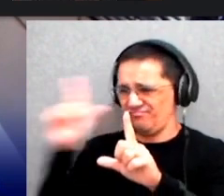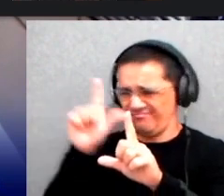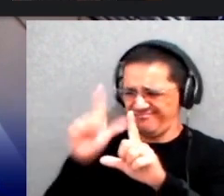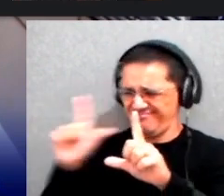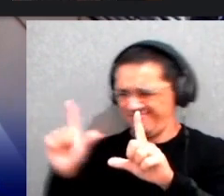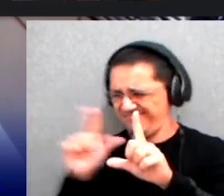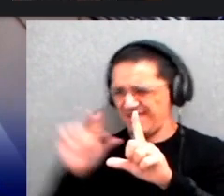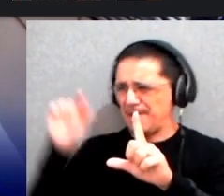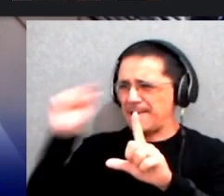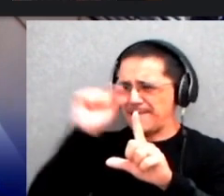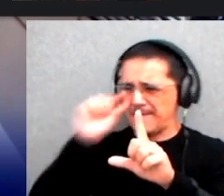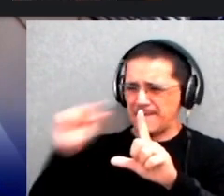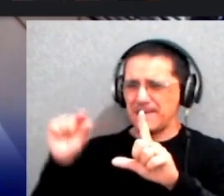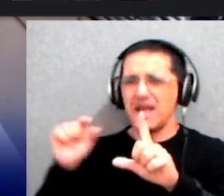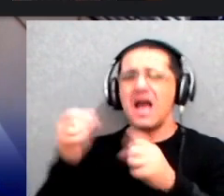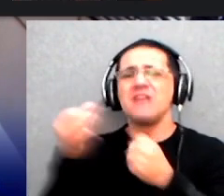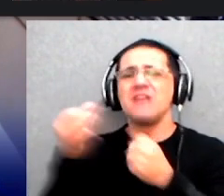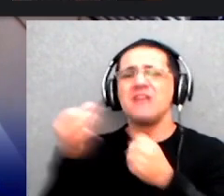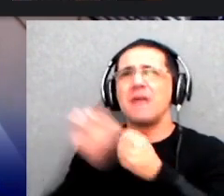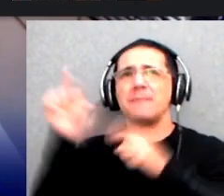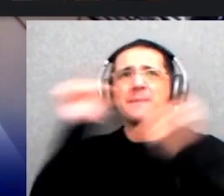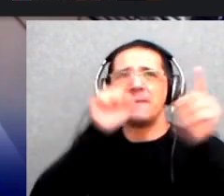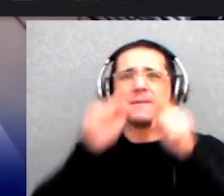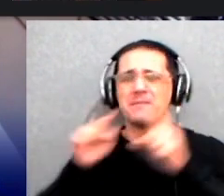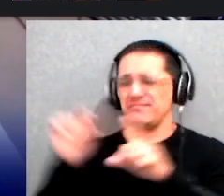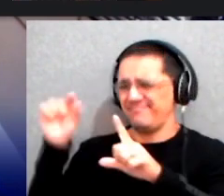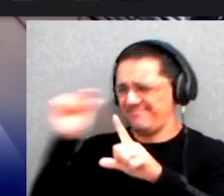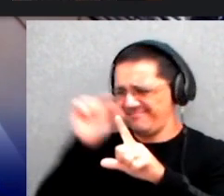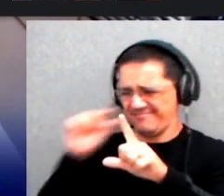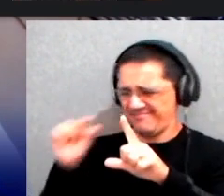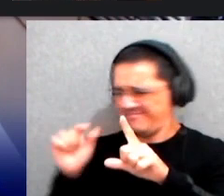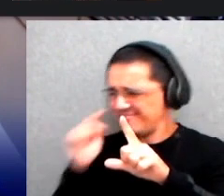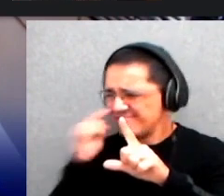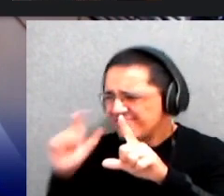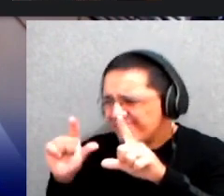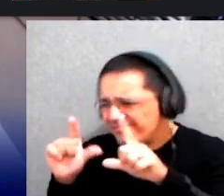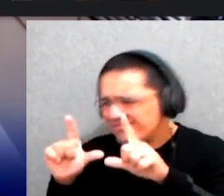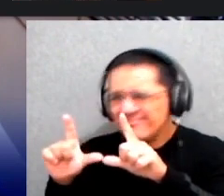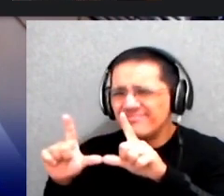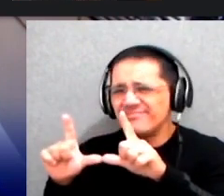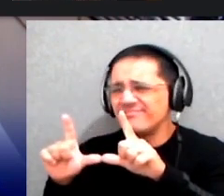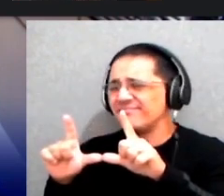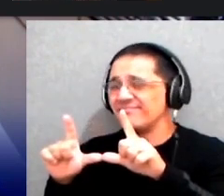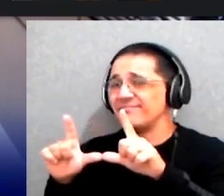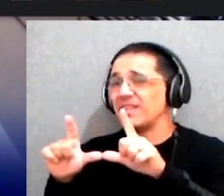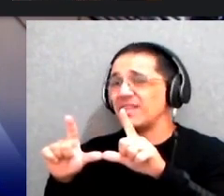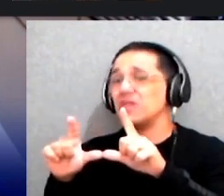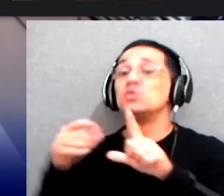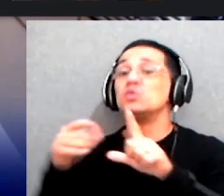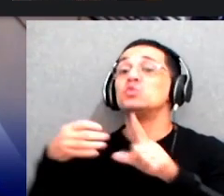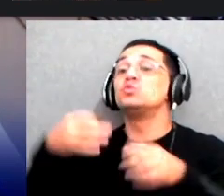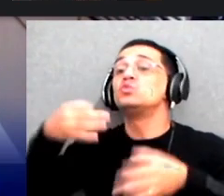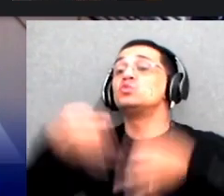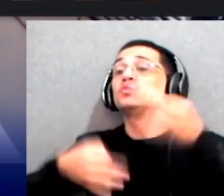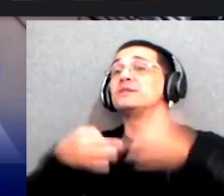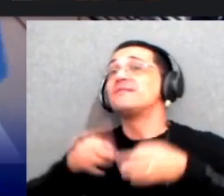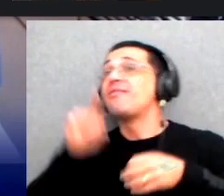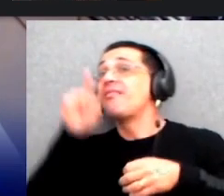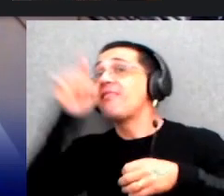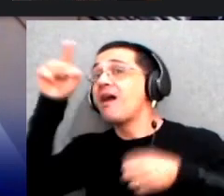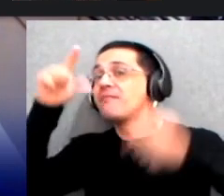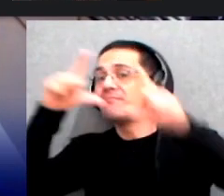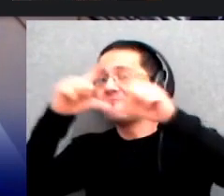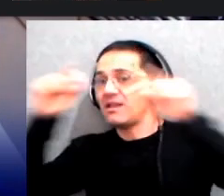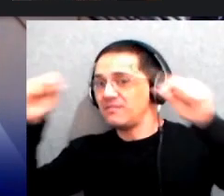vários advogados em diferentes cidades, e numa tela pequena está o juiz em Brasília. Ok, já é uma perda imensa